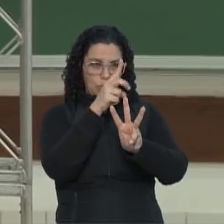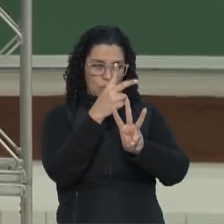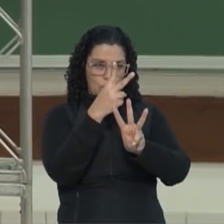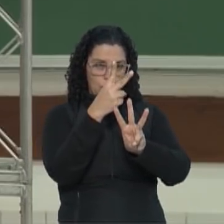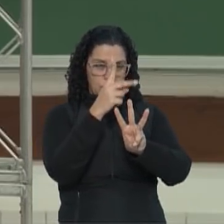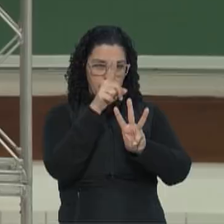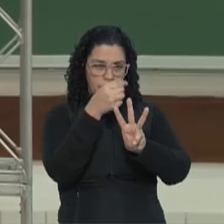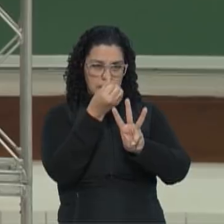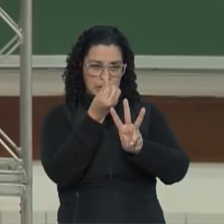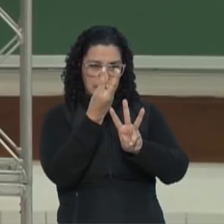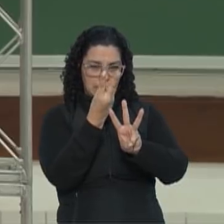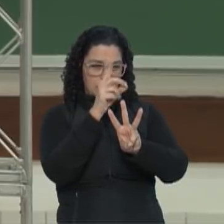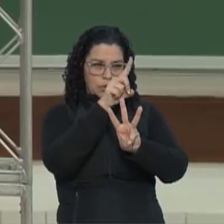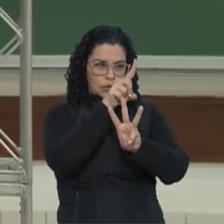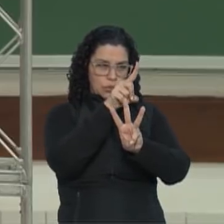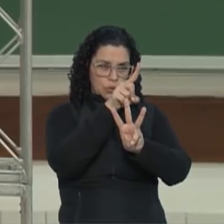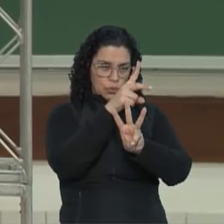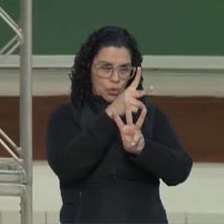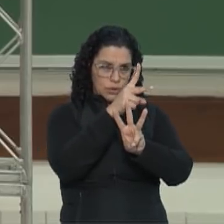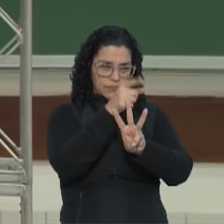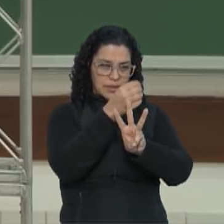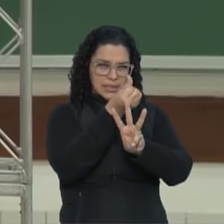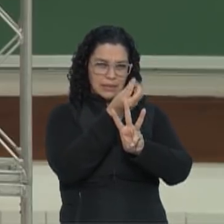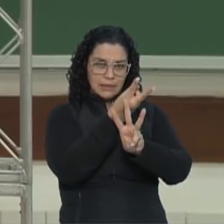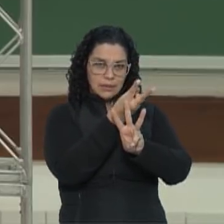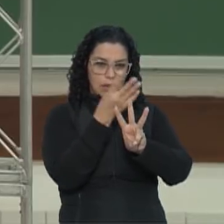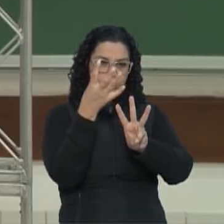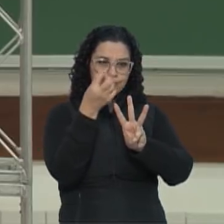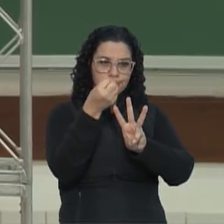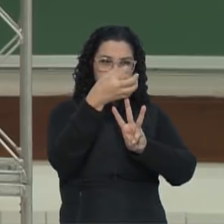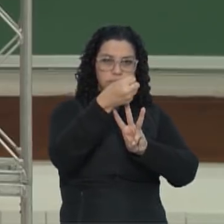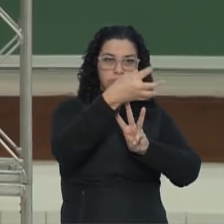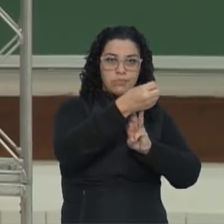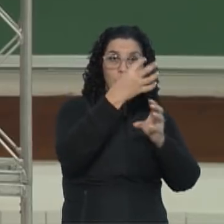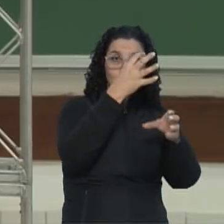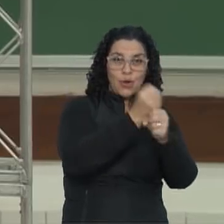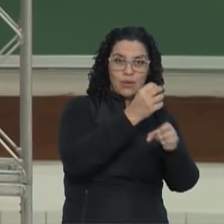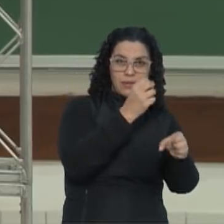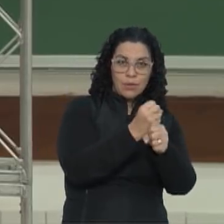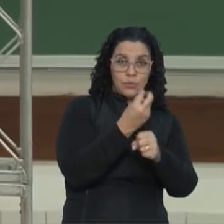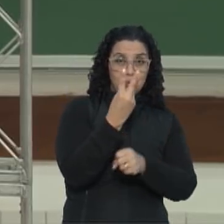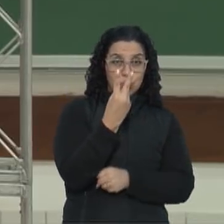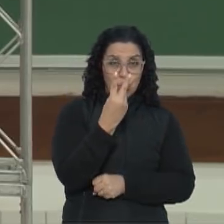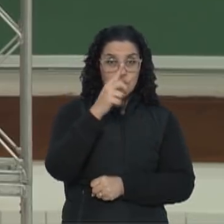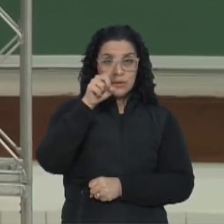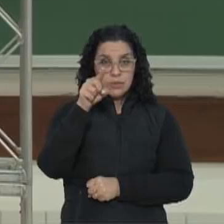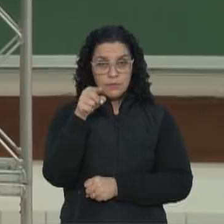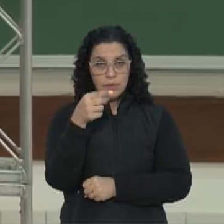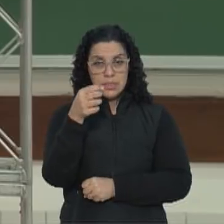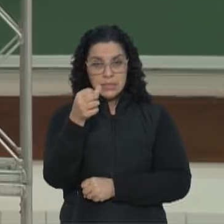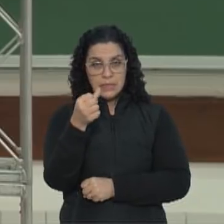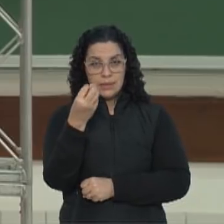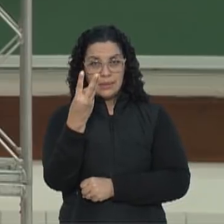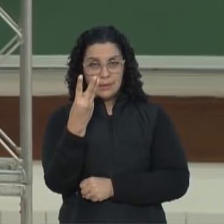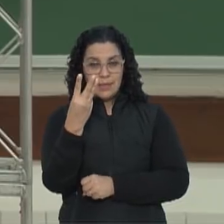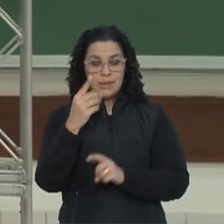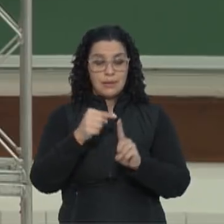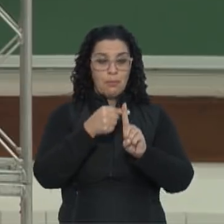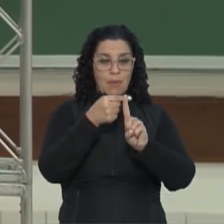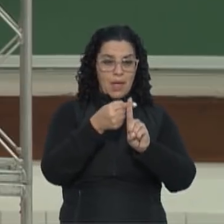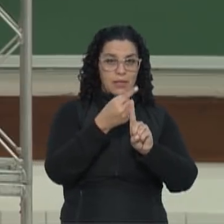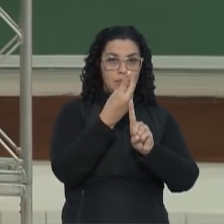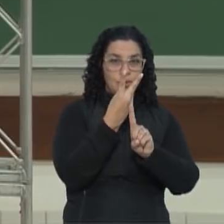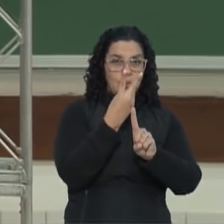2,63, é só eu somar. Isso, gente, então é só eu somar. 2,63 mais 2,63